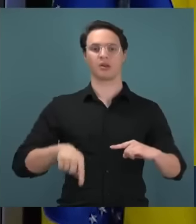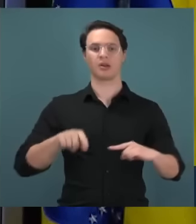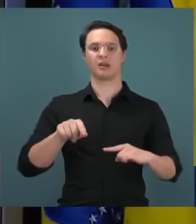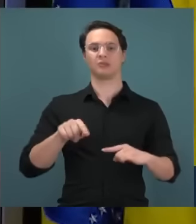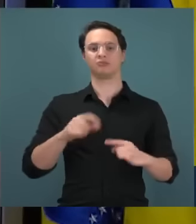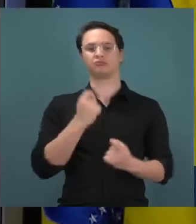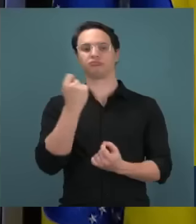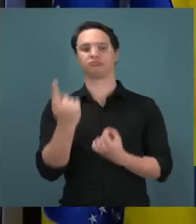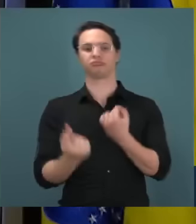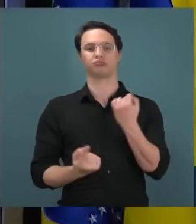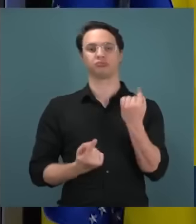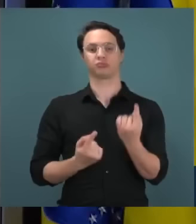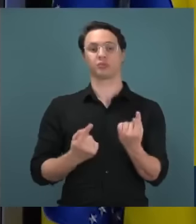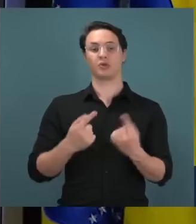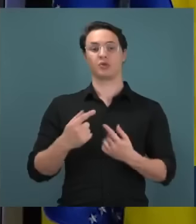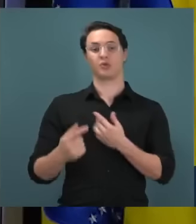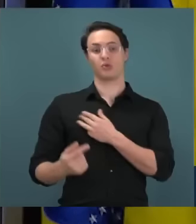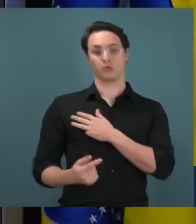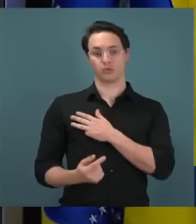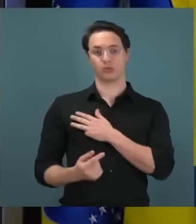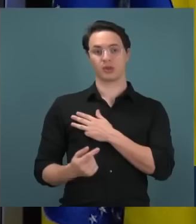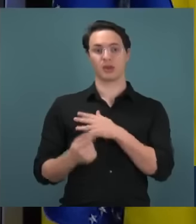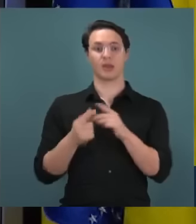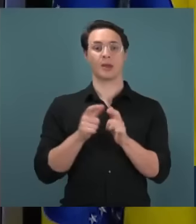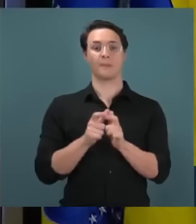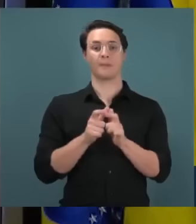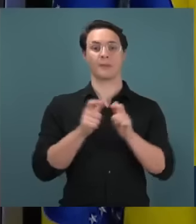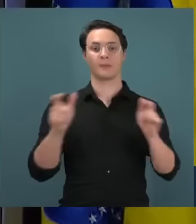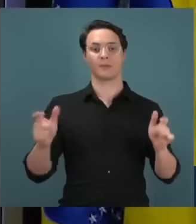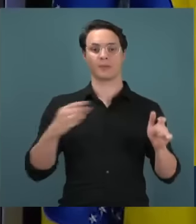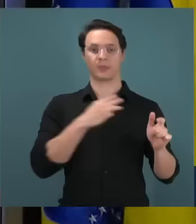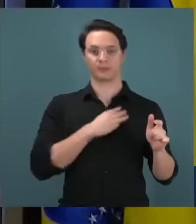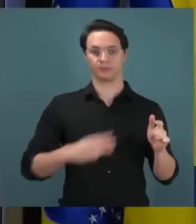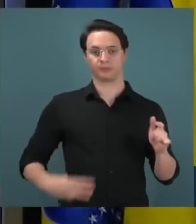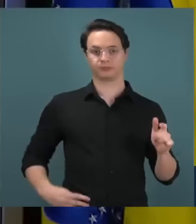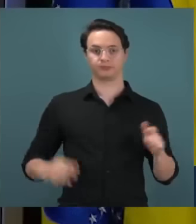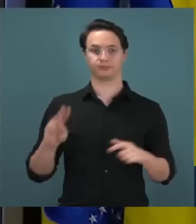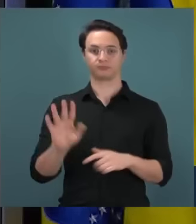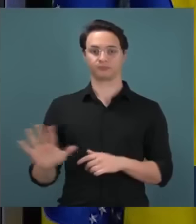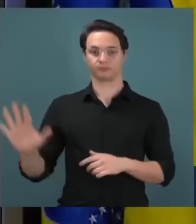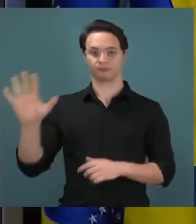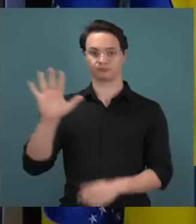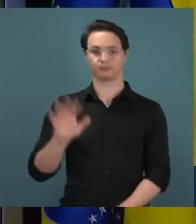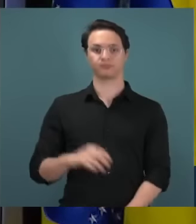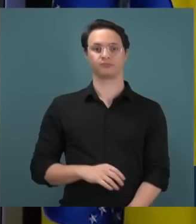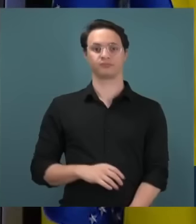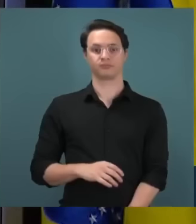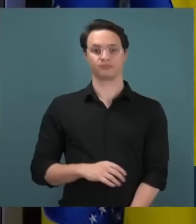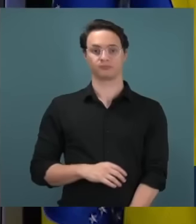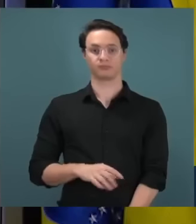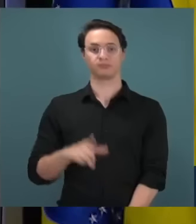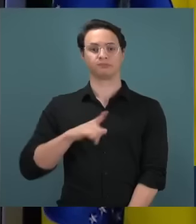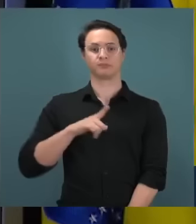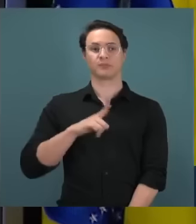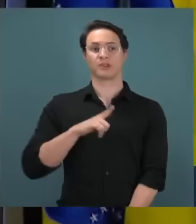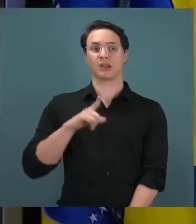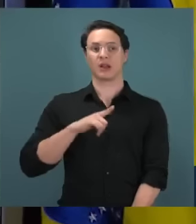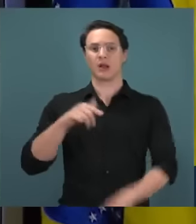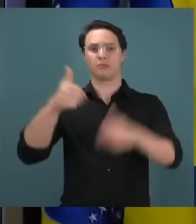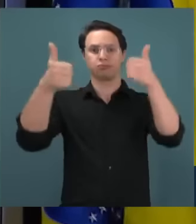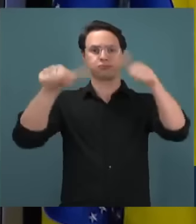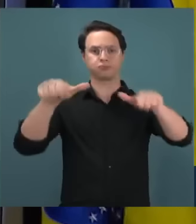exceção formado por Lula e a maioria dos ministros da Corte Suprema. Foram analisados todos